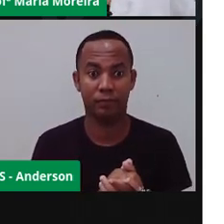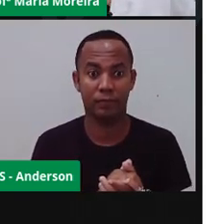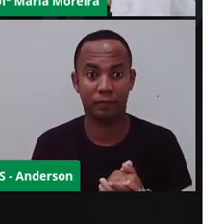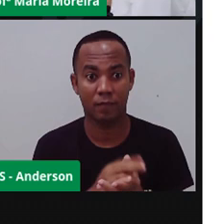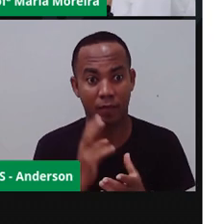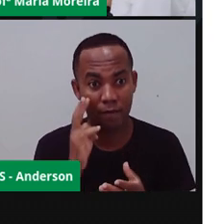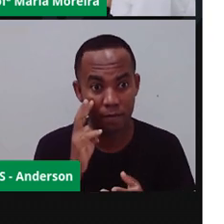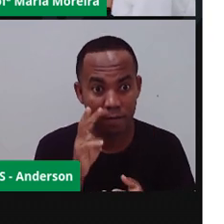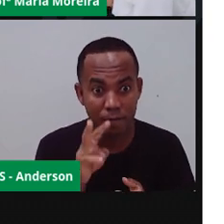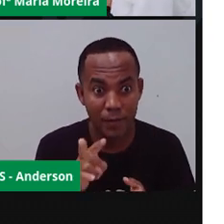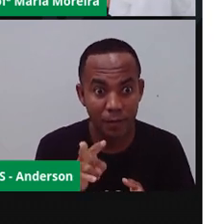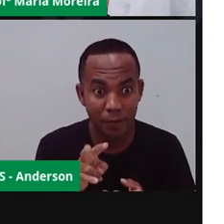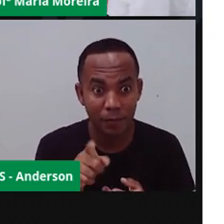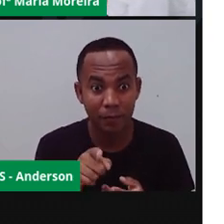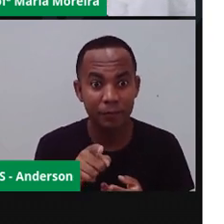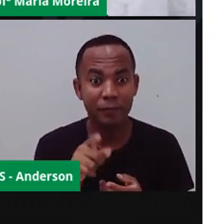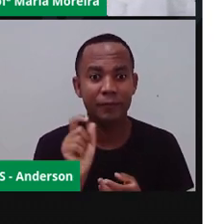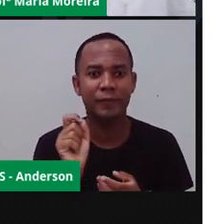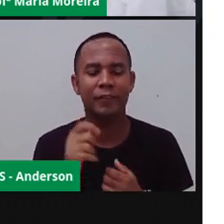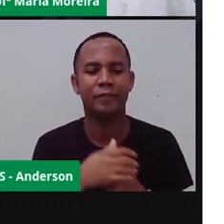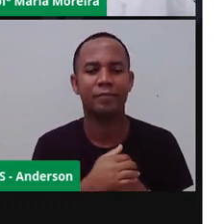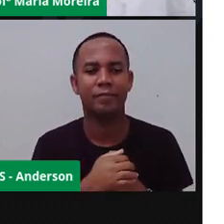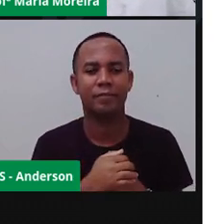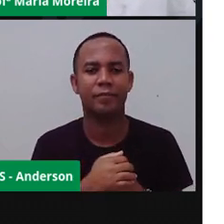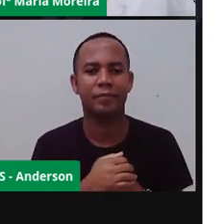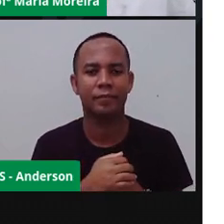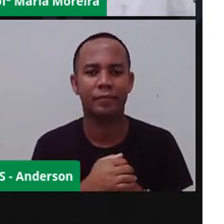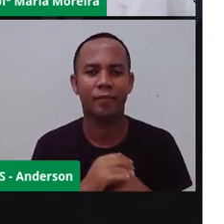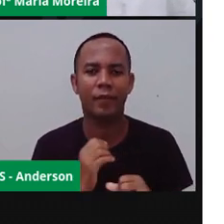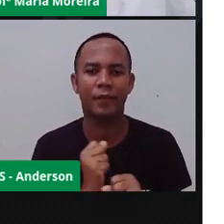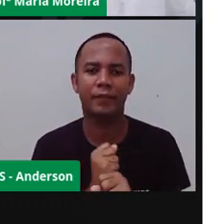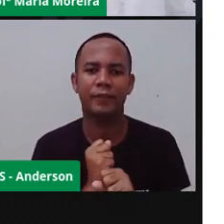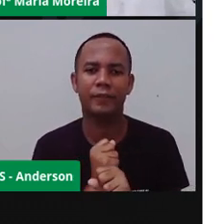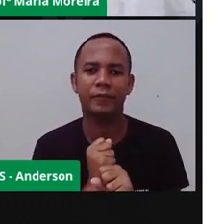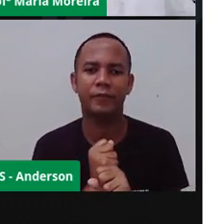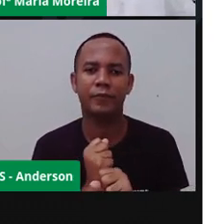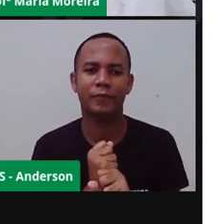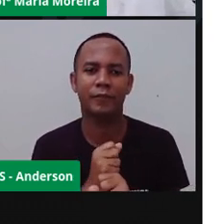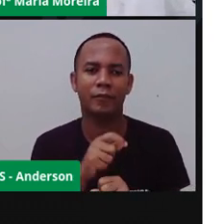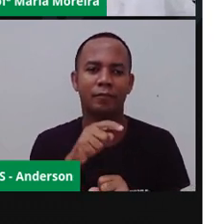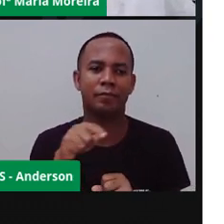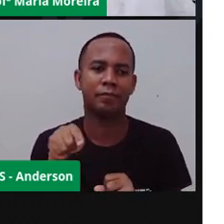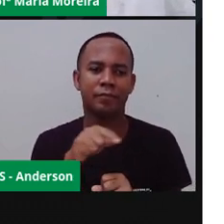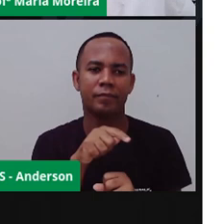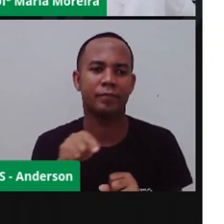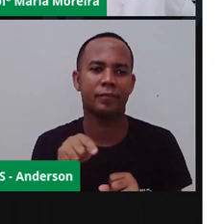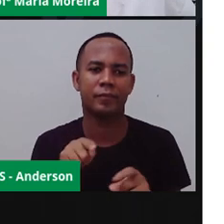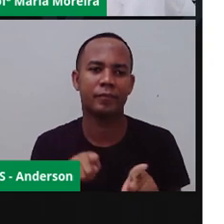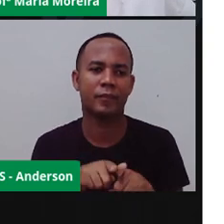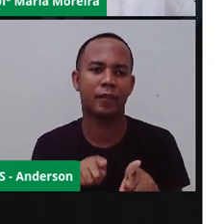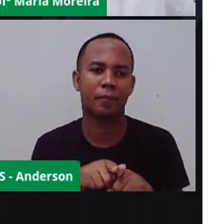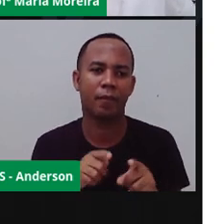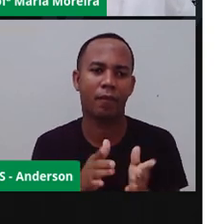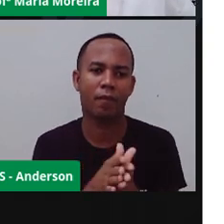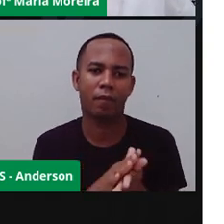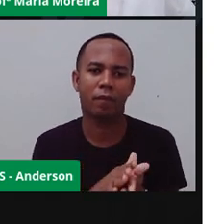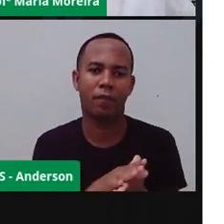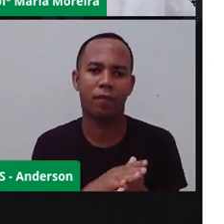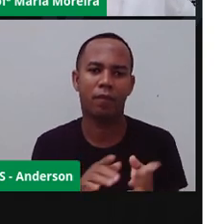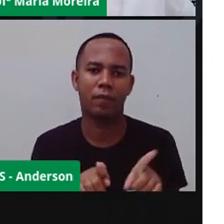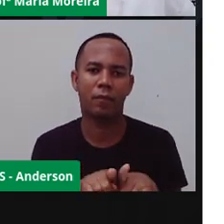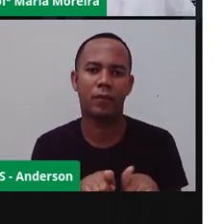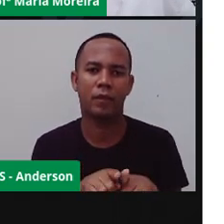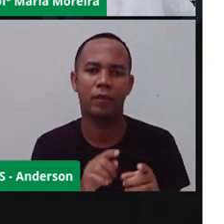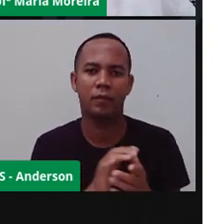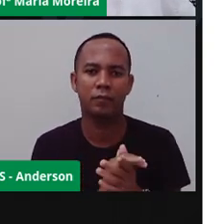aí de você viu? Então aqui em cima ele fala sobre construção, e embaixo ele está falando sobre destruição. Então